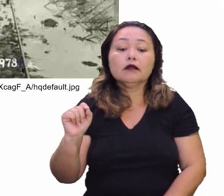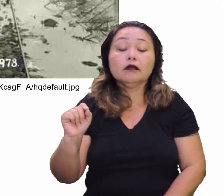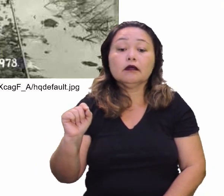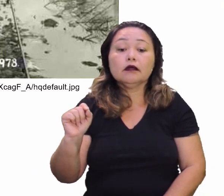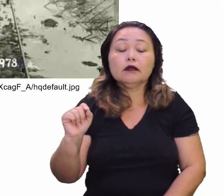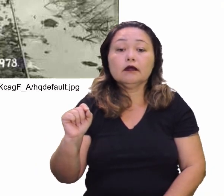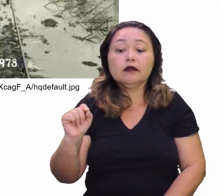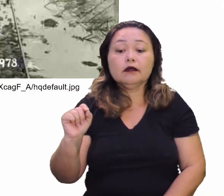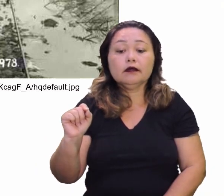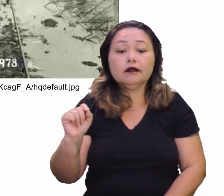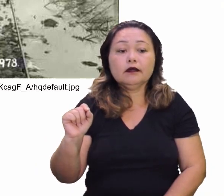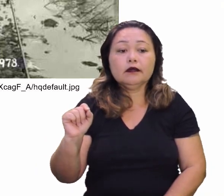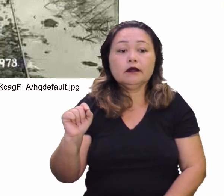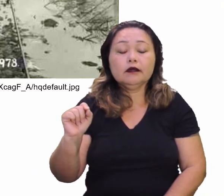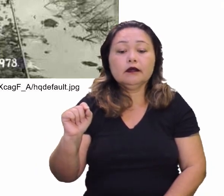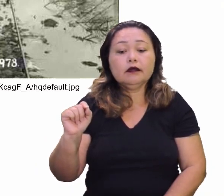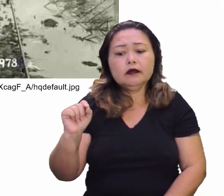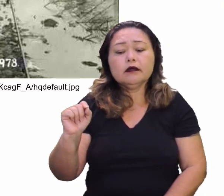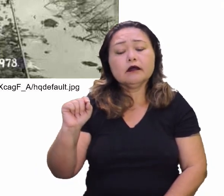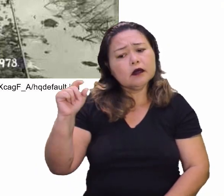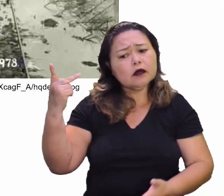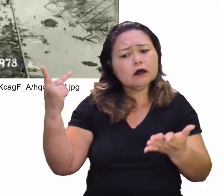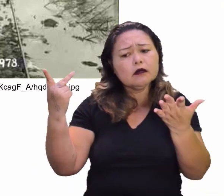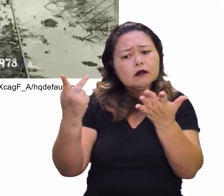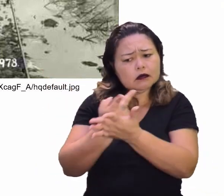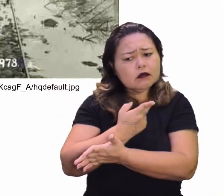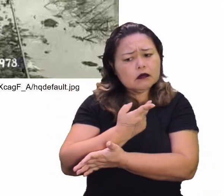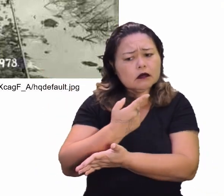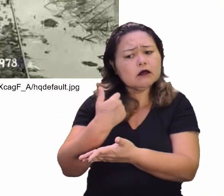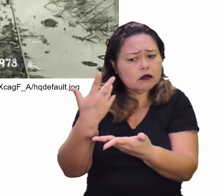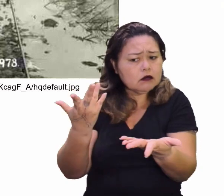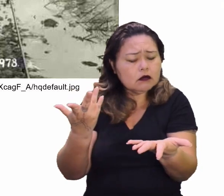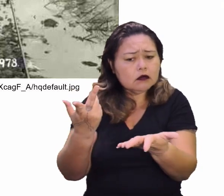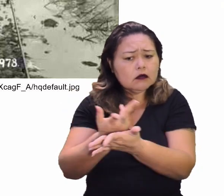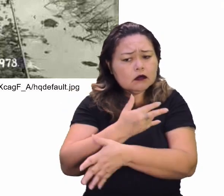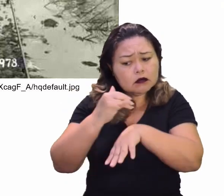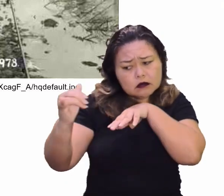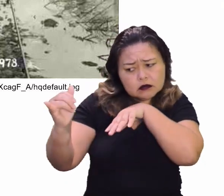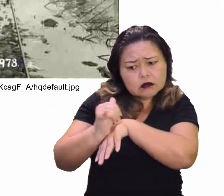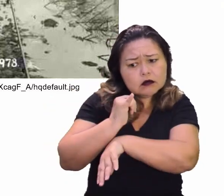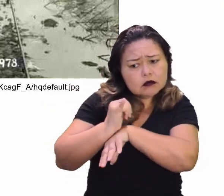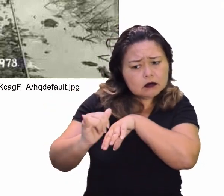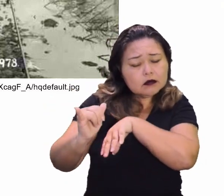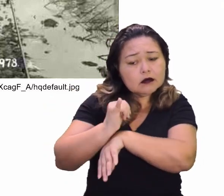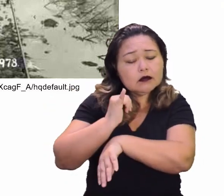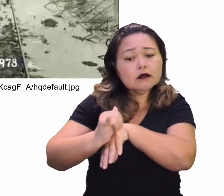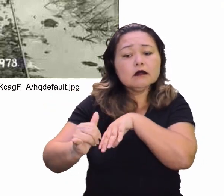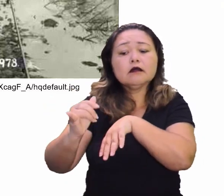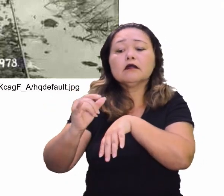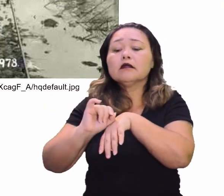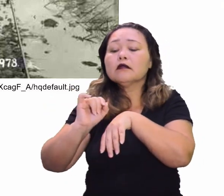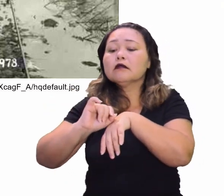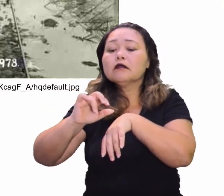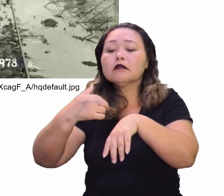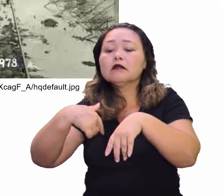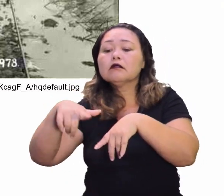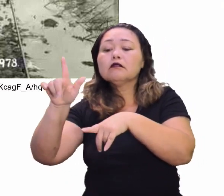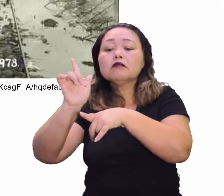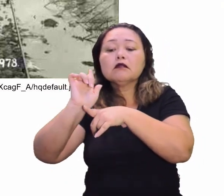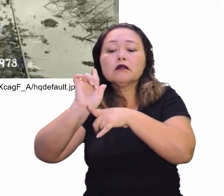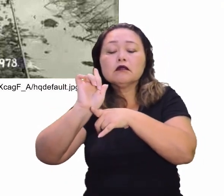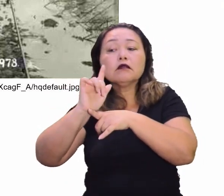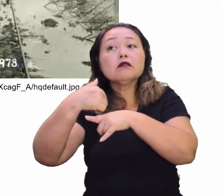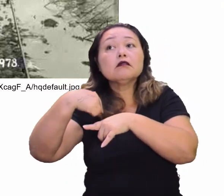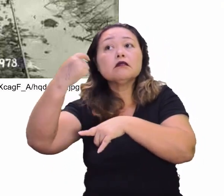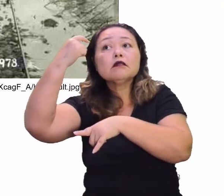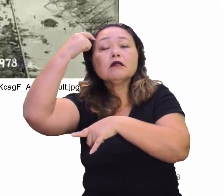que foi um erro, digamos assim, estratégico de gestores que pensavam